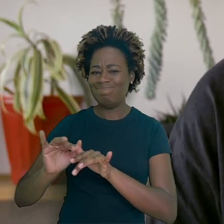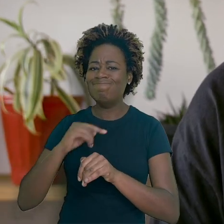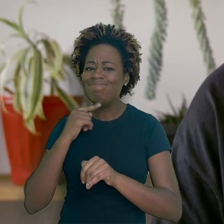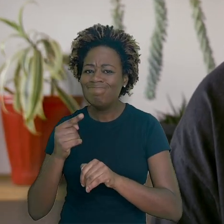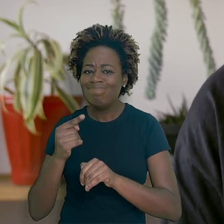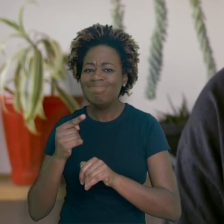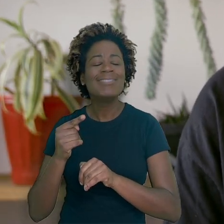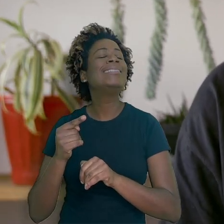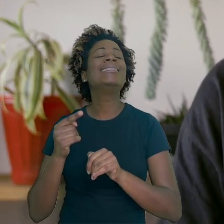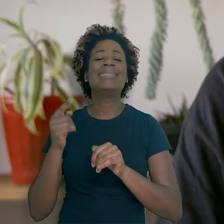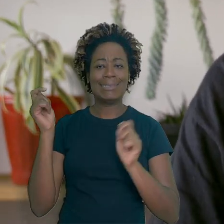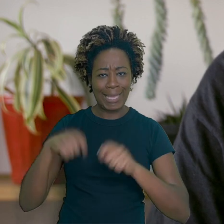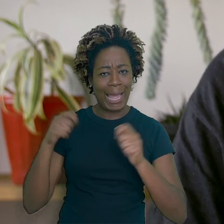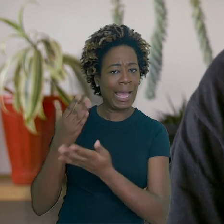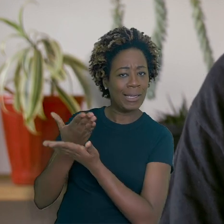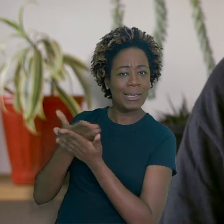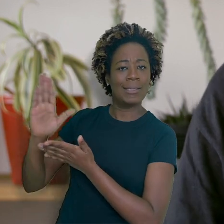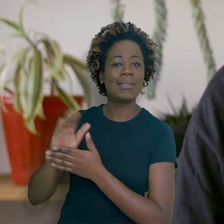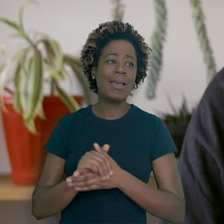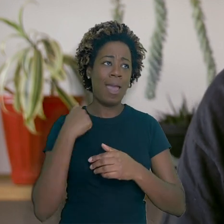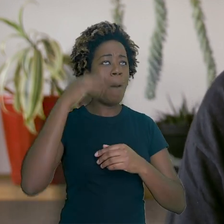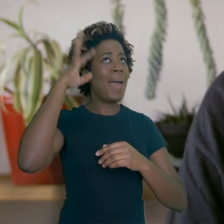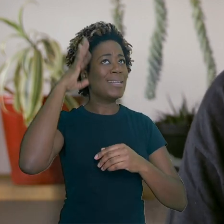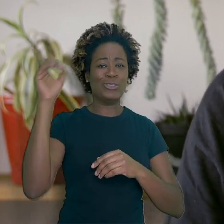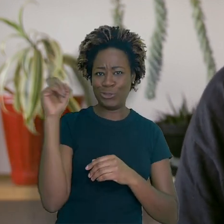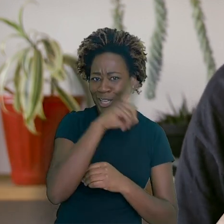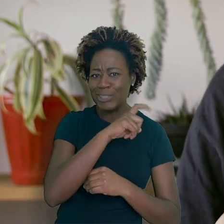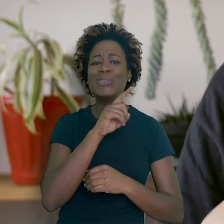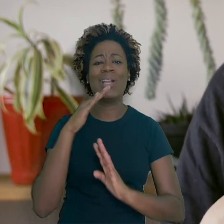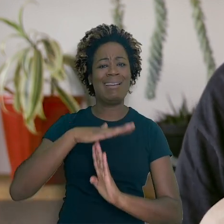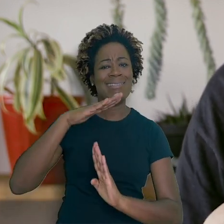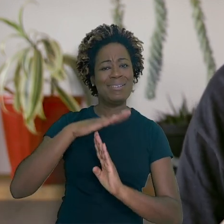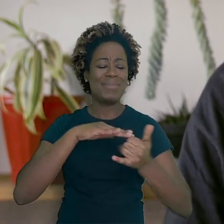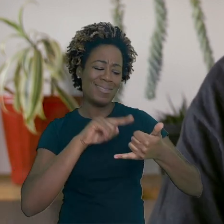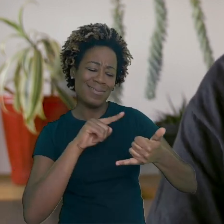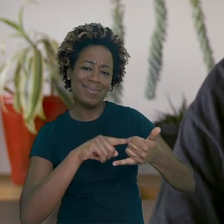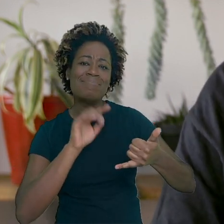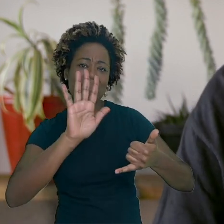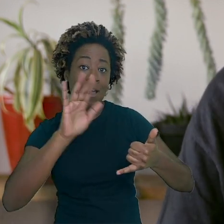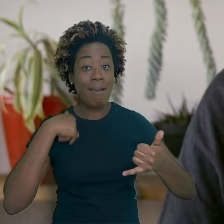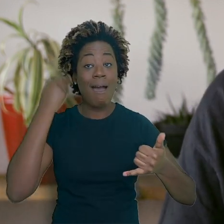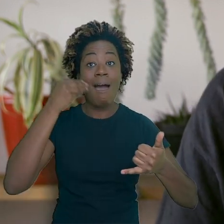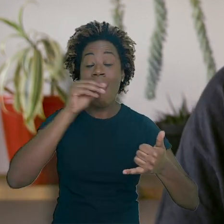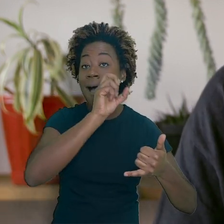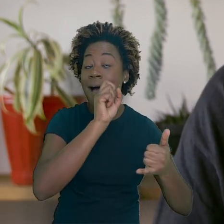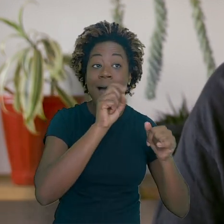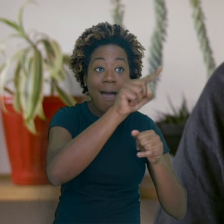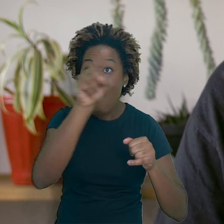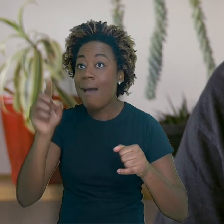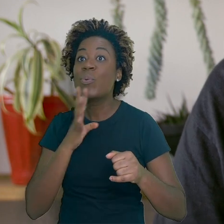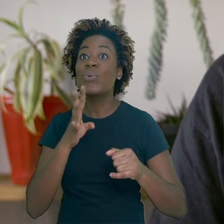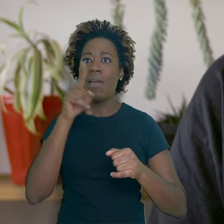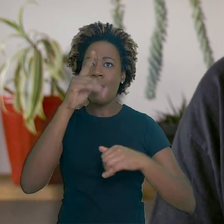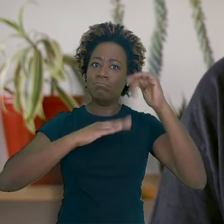indispensável? Não, aprendi que não. Sempre achei que era, tenho as minhas dificuldades, minhas limitações com o celular, mas conheci uma galera incrível que